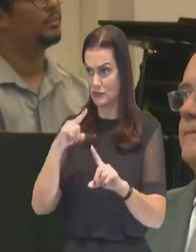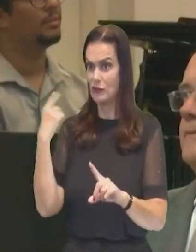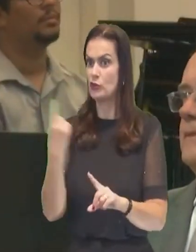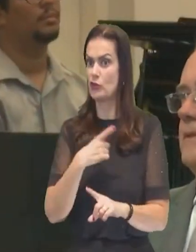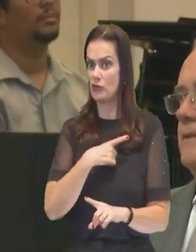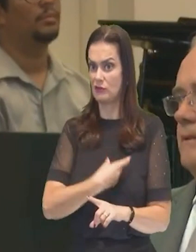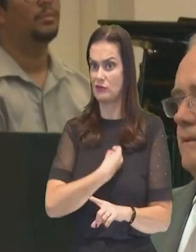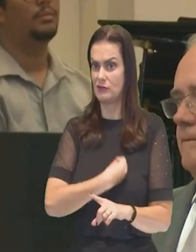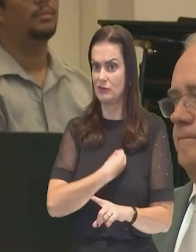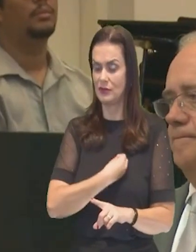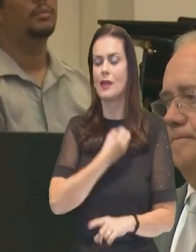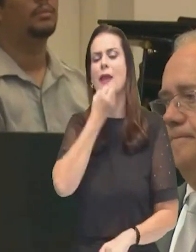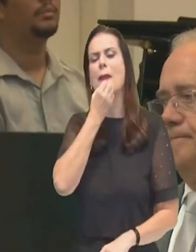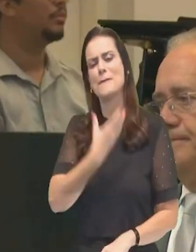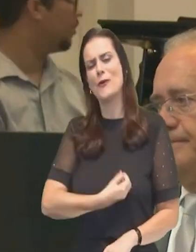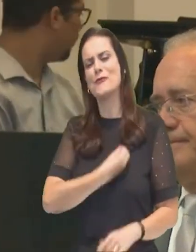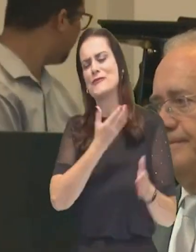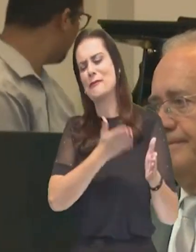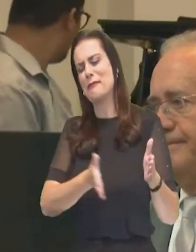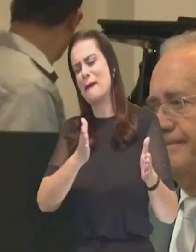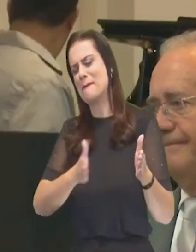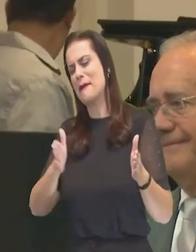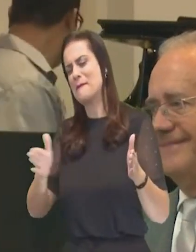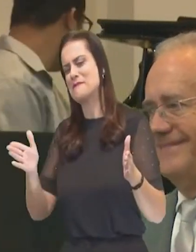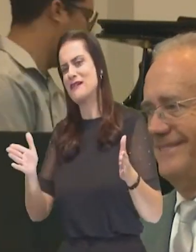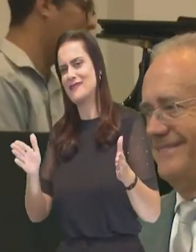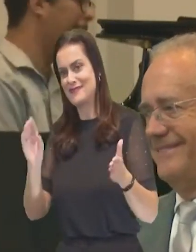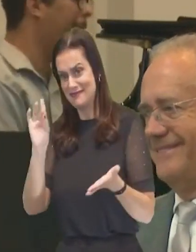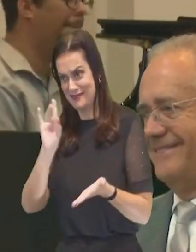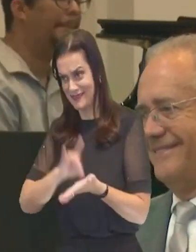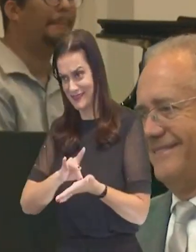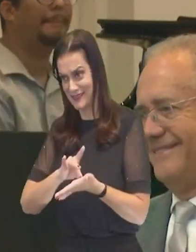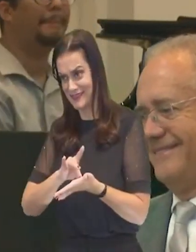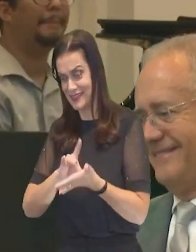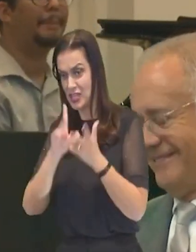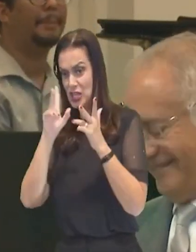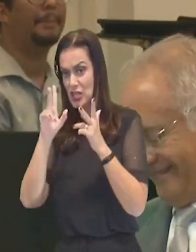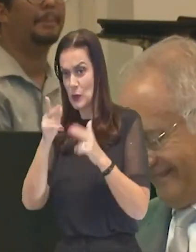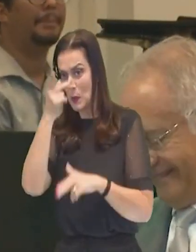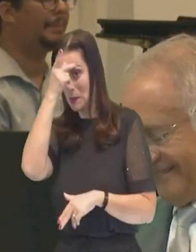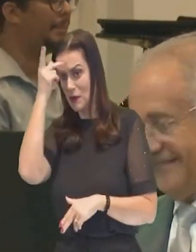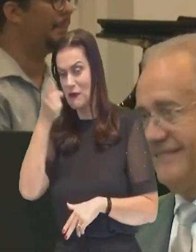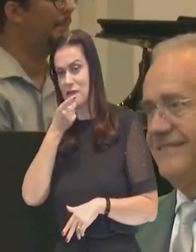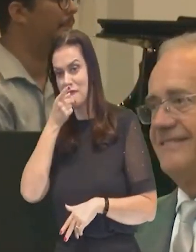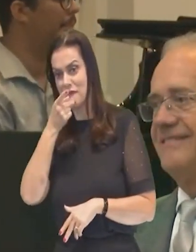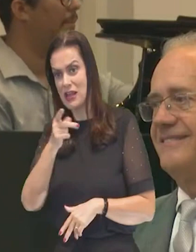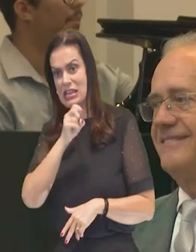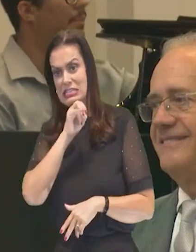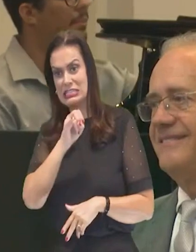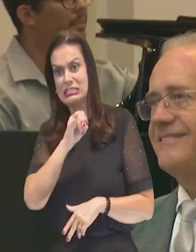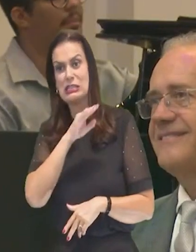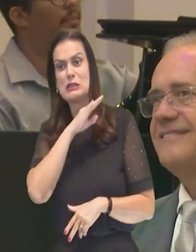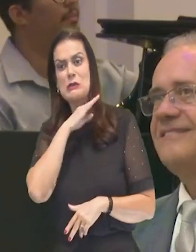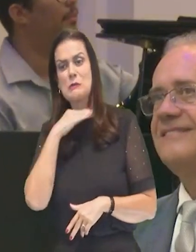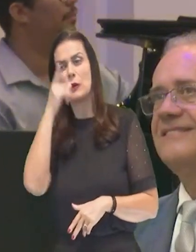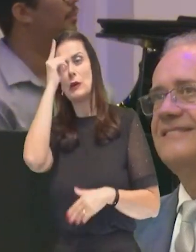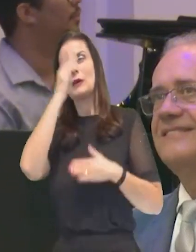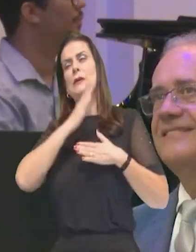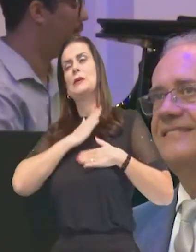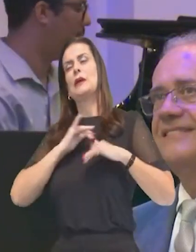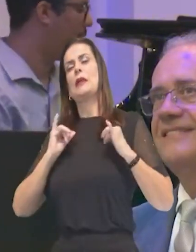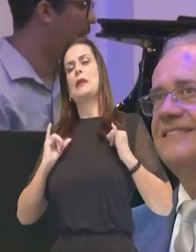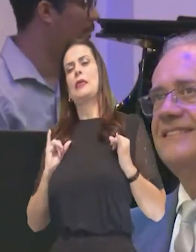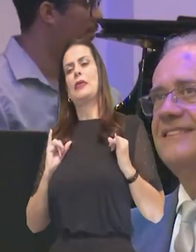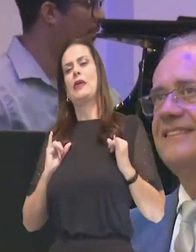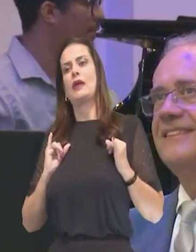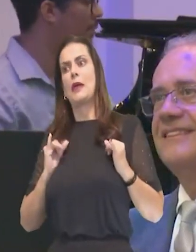temos, é bom viver, não é verdade? É como o sujeito que disse, se a morte é um descanso, o bom mesmo é